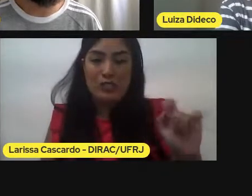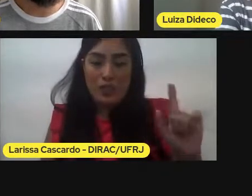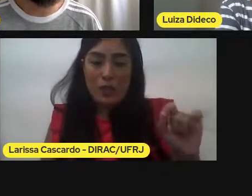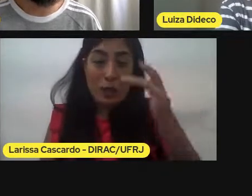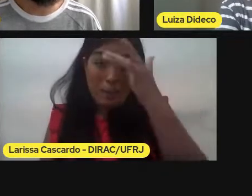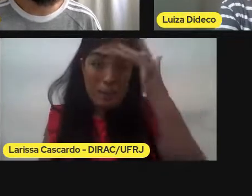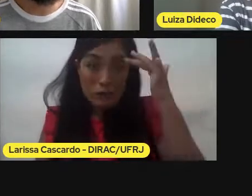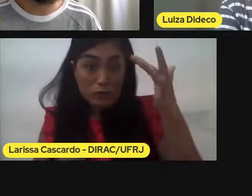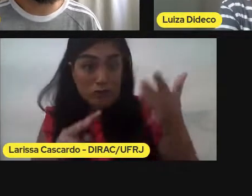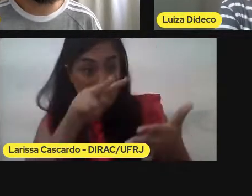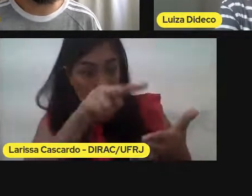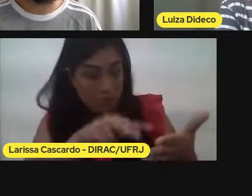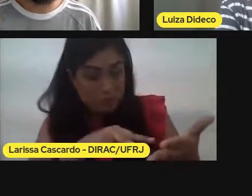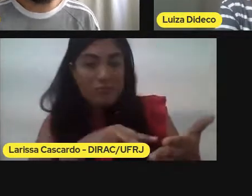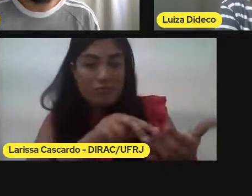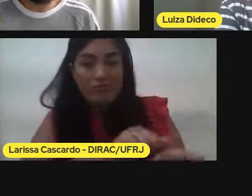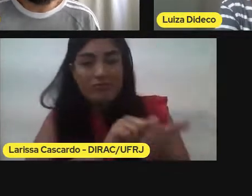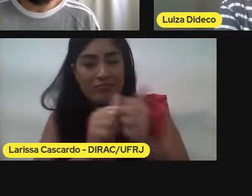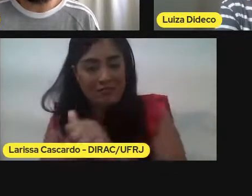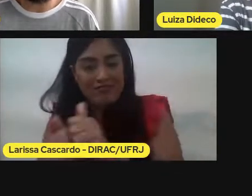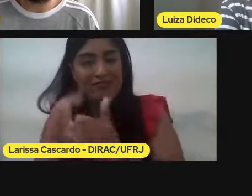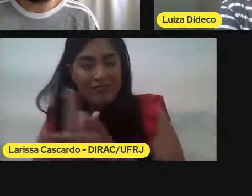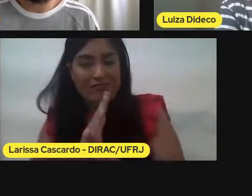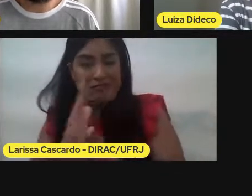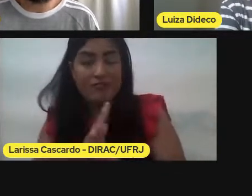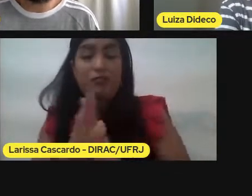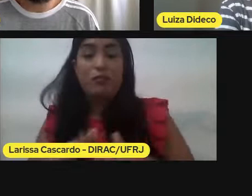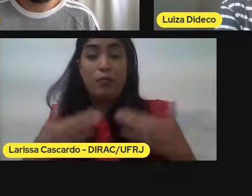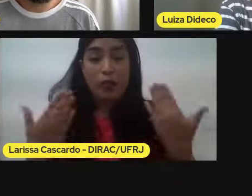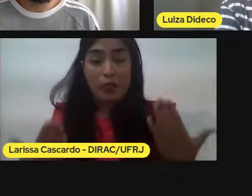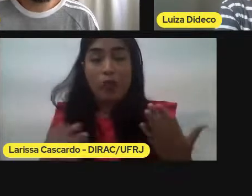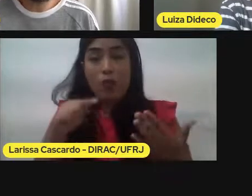de mais nada, um conjunto fragmentário,